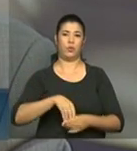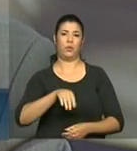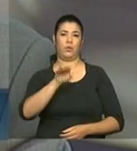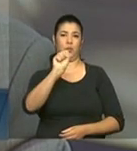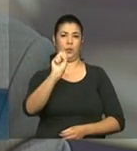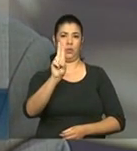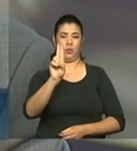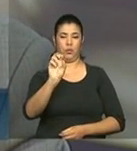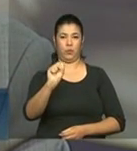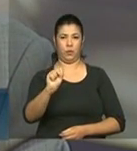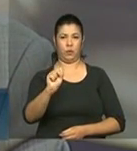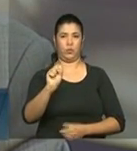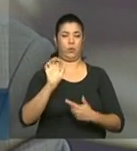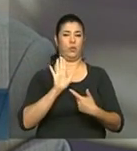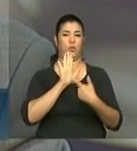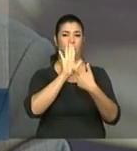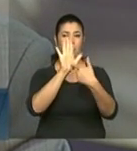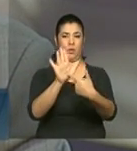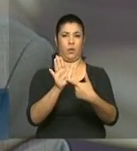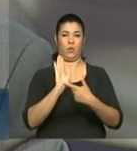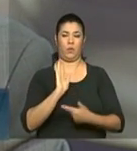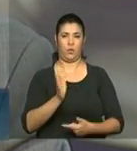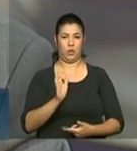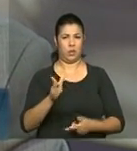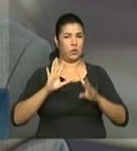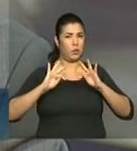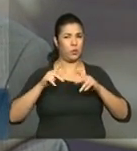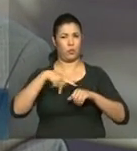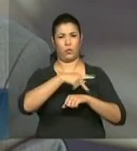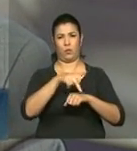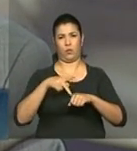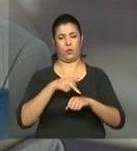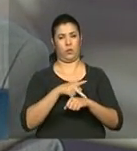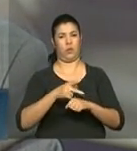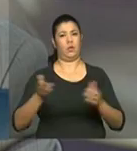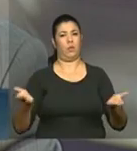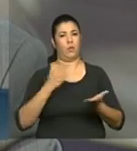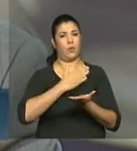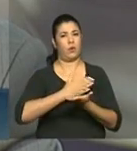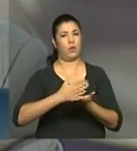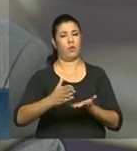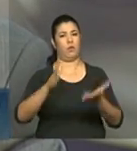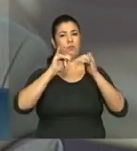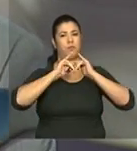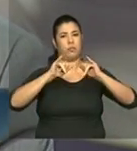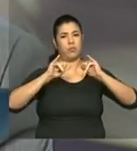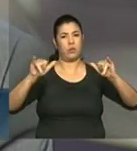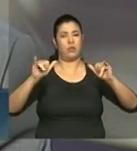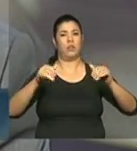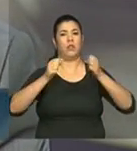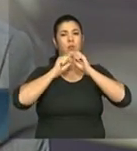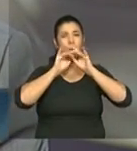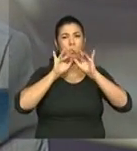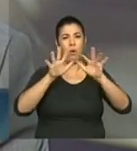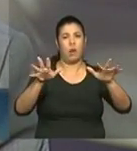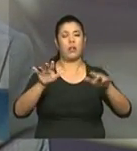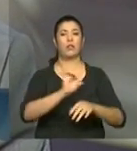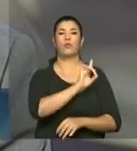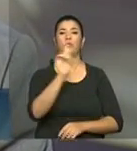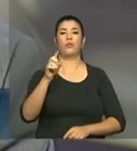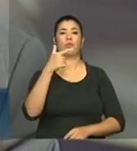Saúde, coloca em todo o país a partir de agora. Nós temos no dia 25, não é isso? O dia